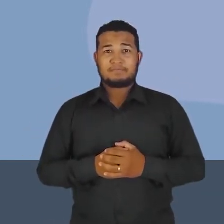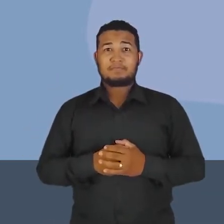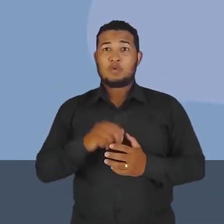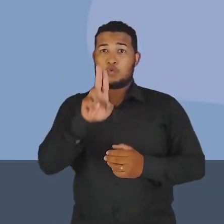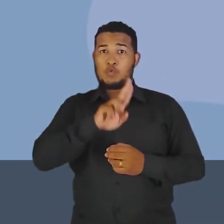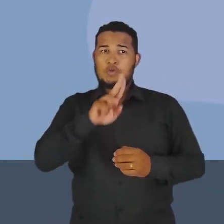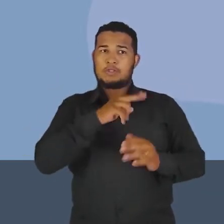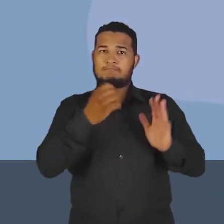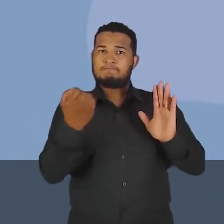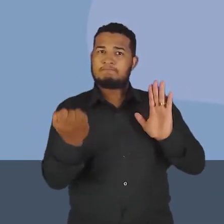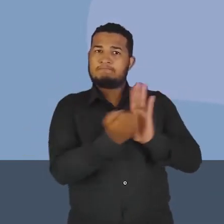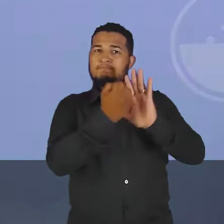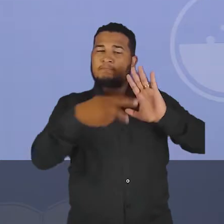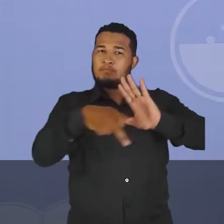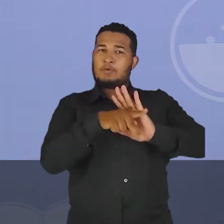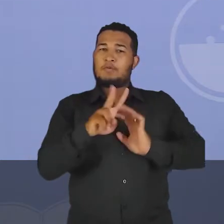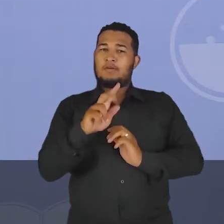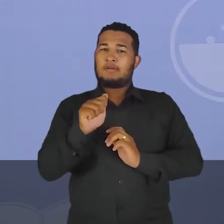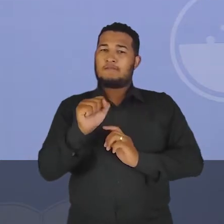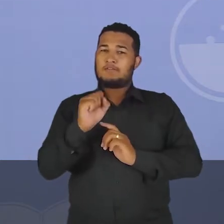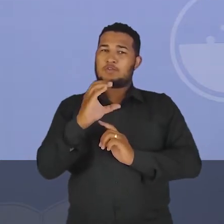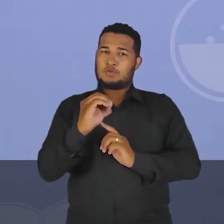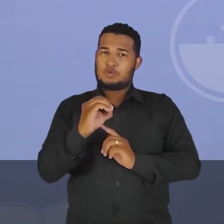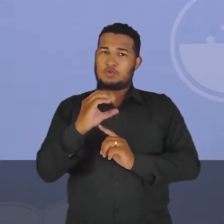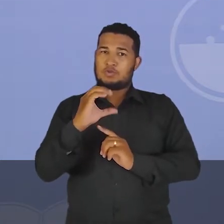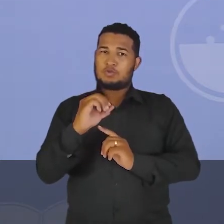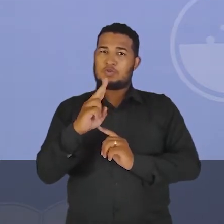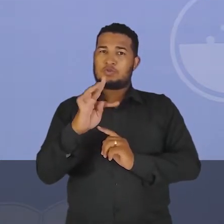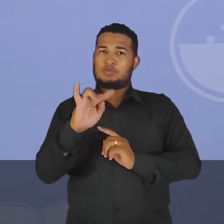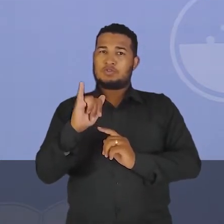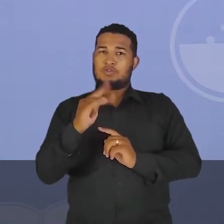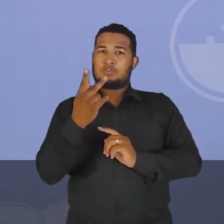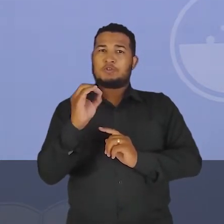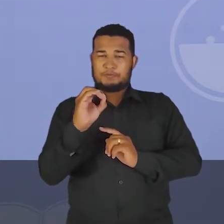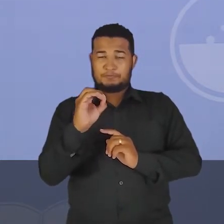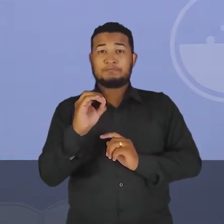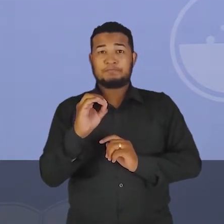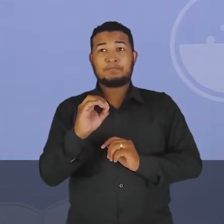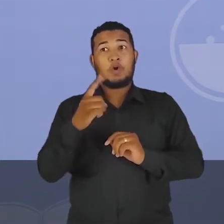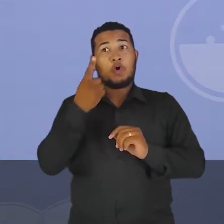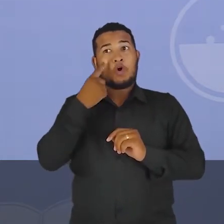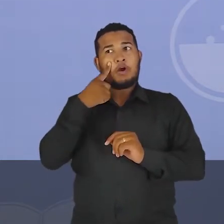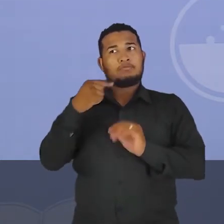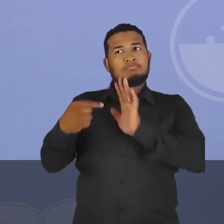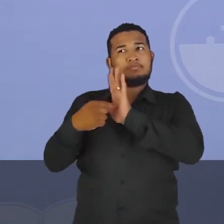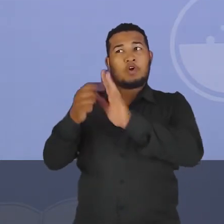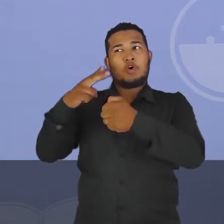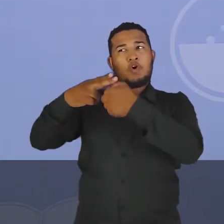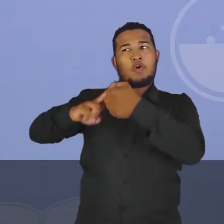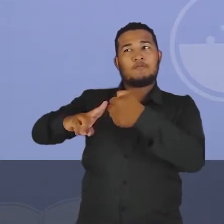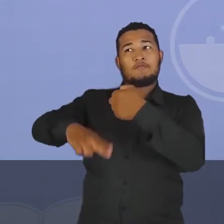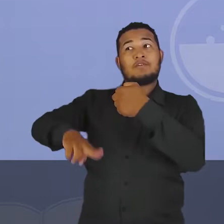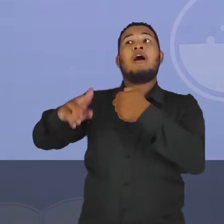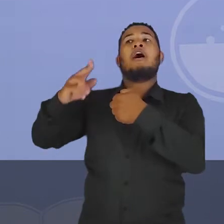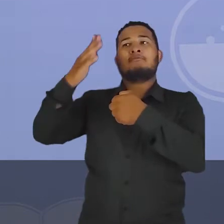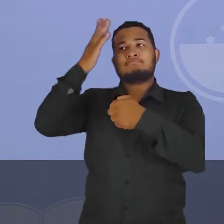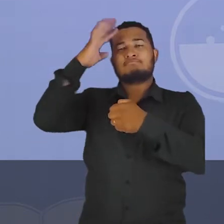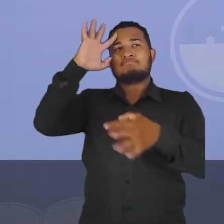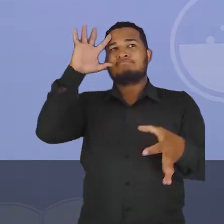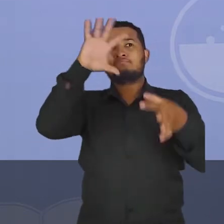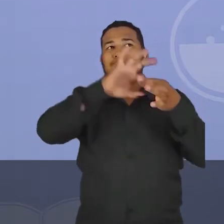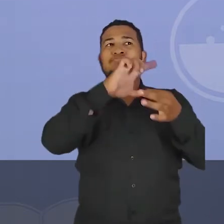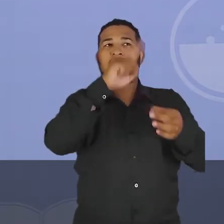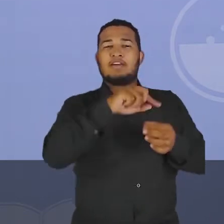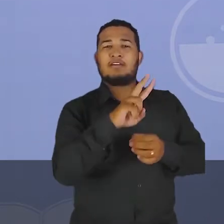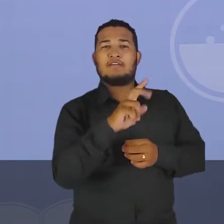Utiliza o brasão do Vasco Fernandes Coutinho. Aí, agora que você sabe, quando você olhar lá o símbolo da UFES, você vai lembrar do brasão do Vasco